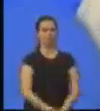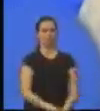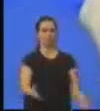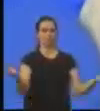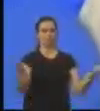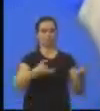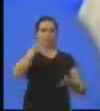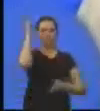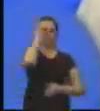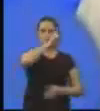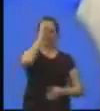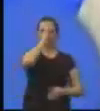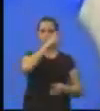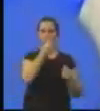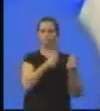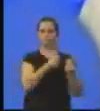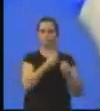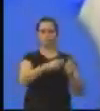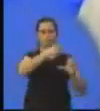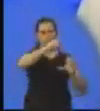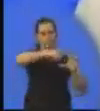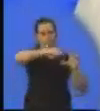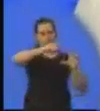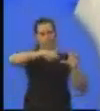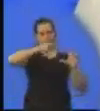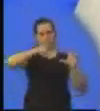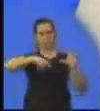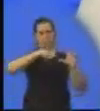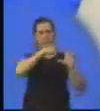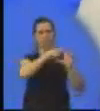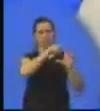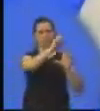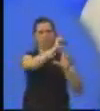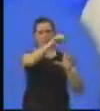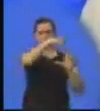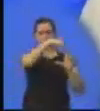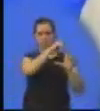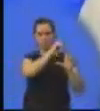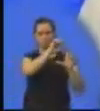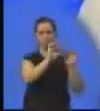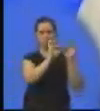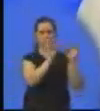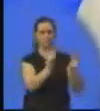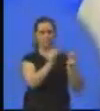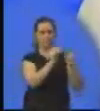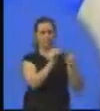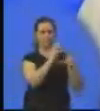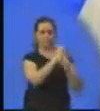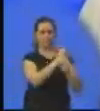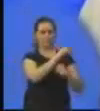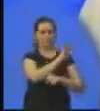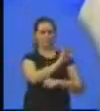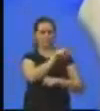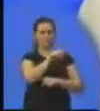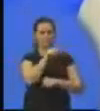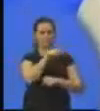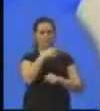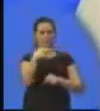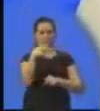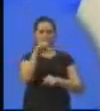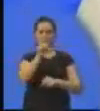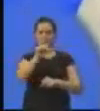vamos lembrar como é o gráfico de uma função seno. Então, o primeiro é a função mais simples. Função f de x igual a seno de